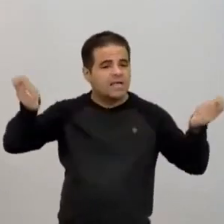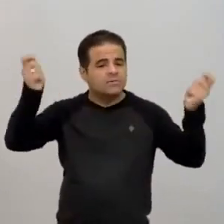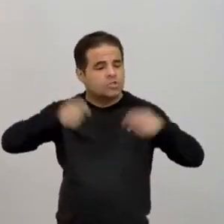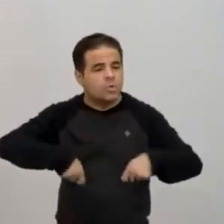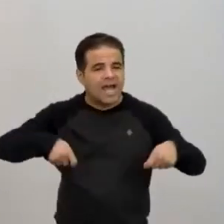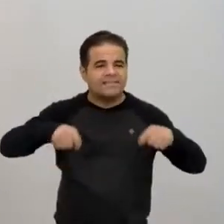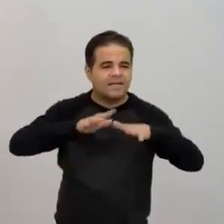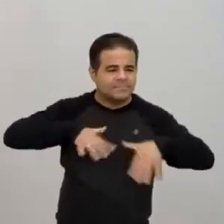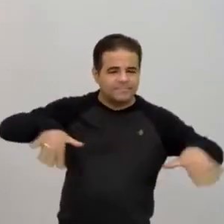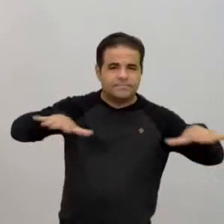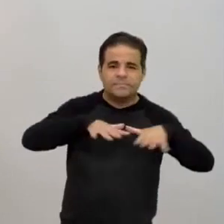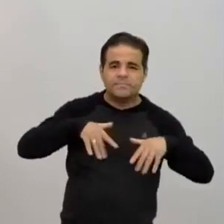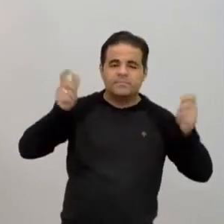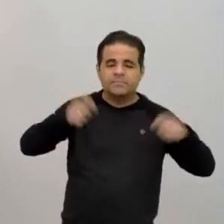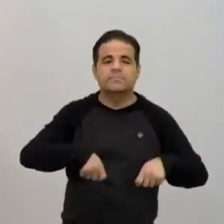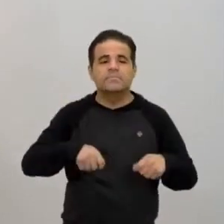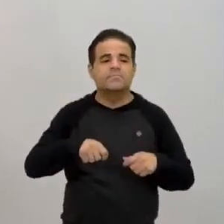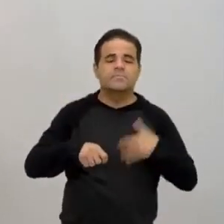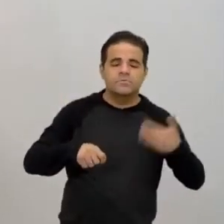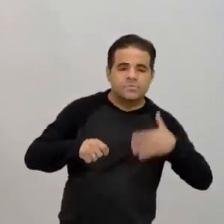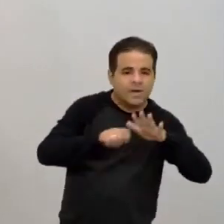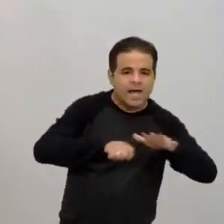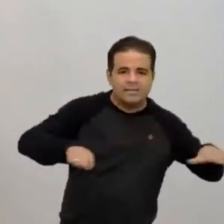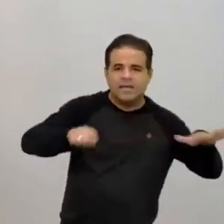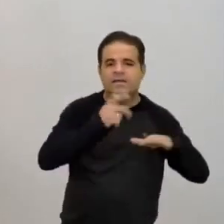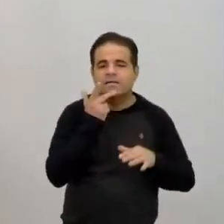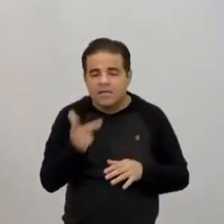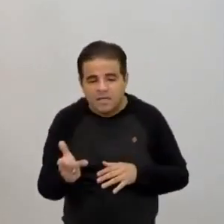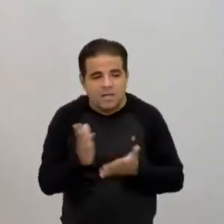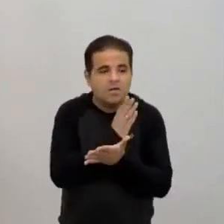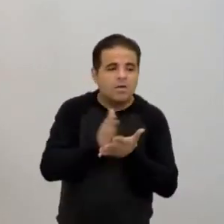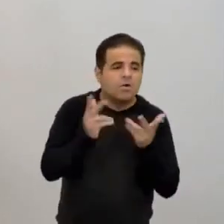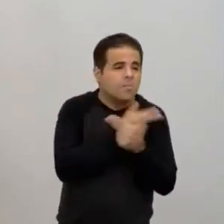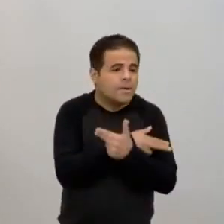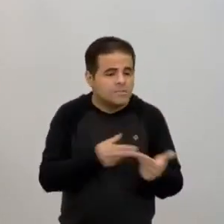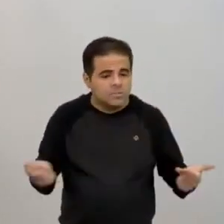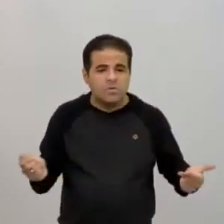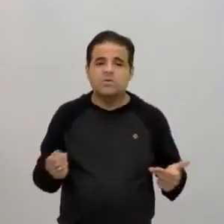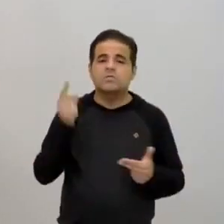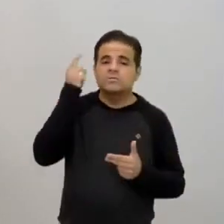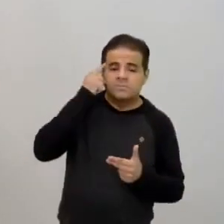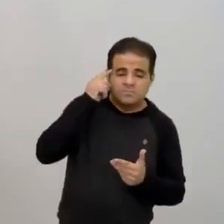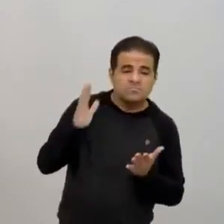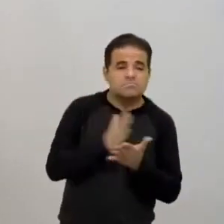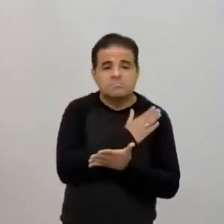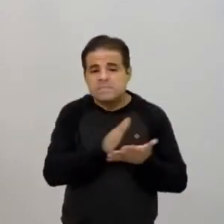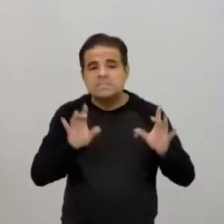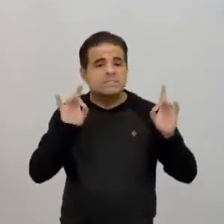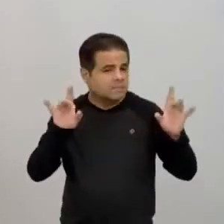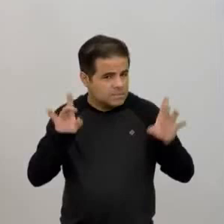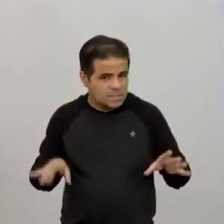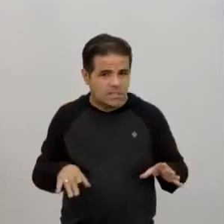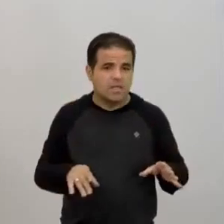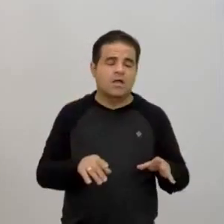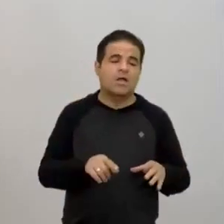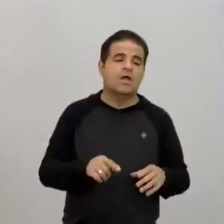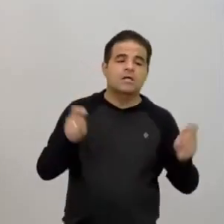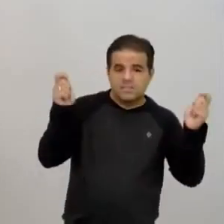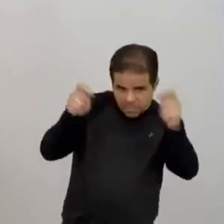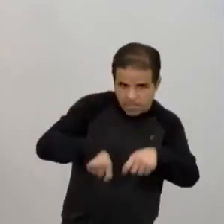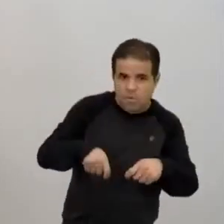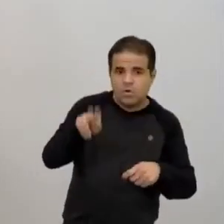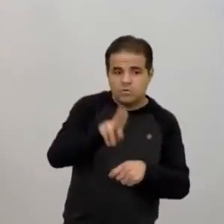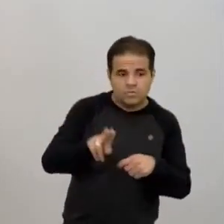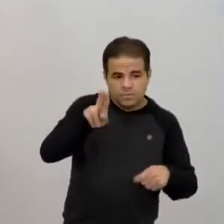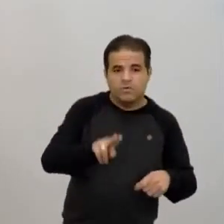você tem em casa. Nesse caso, algumas coisas que a gente vai usar são um pouquinho específicas. Não significa que você não pode utilizar